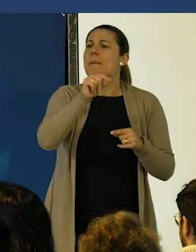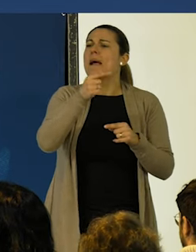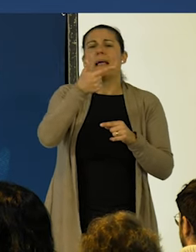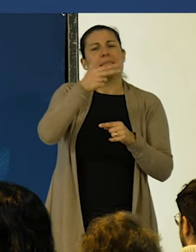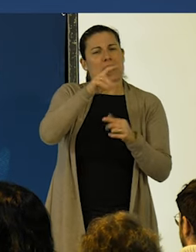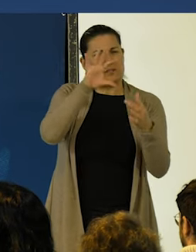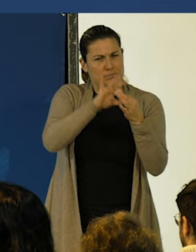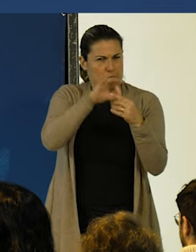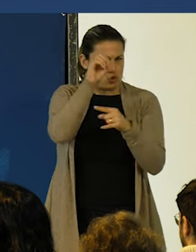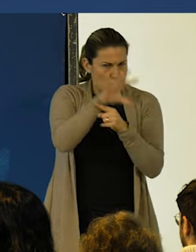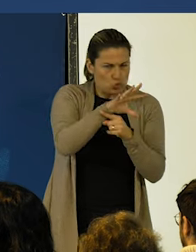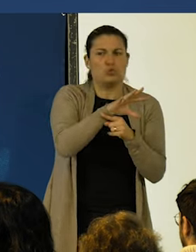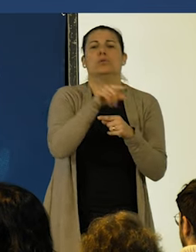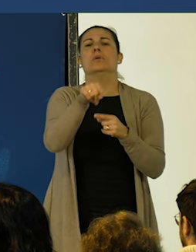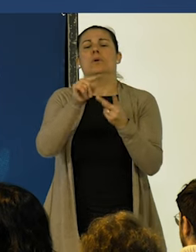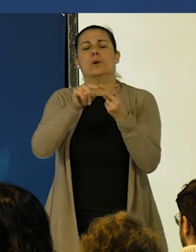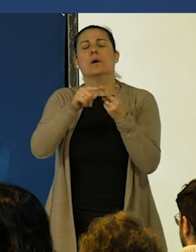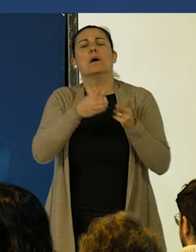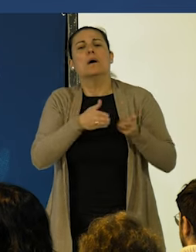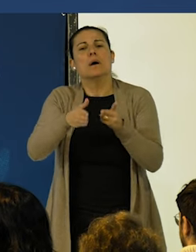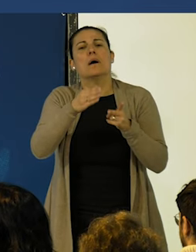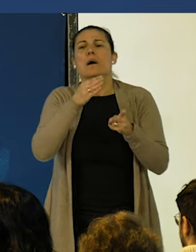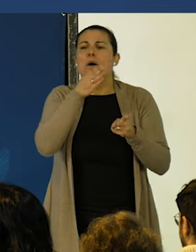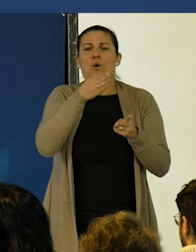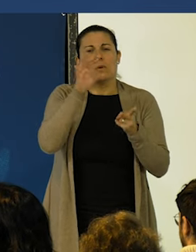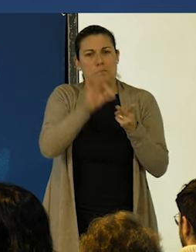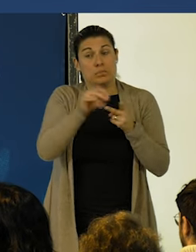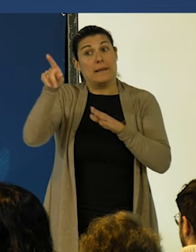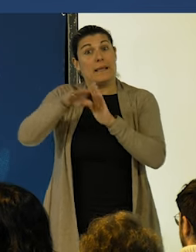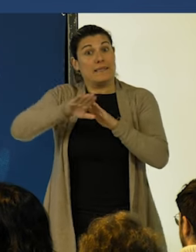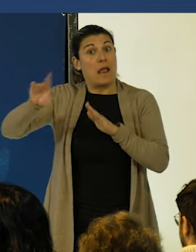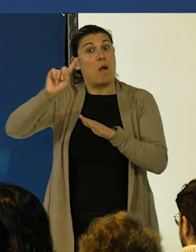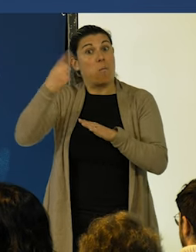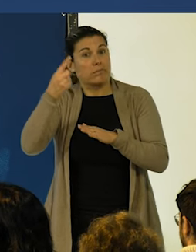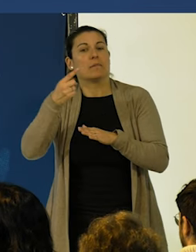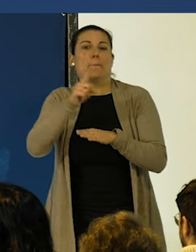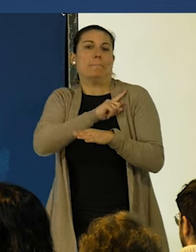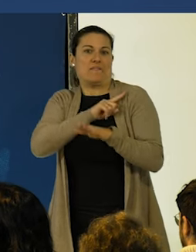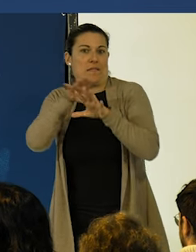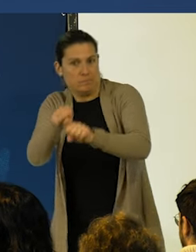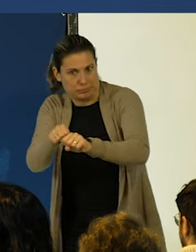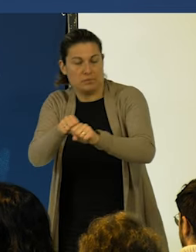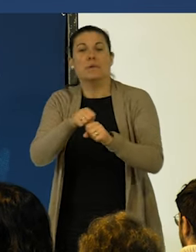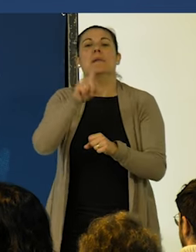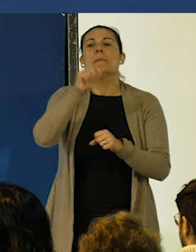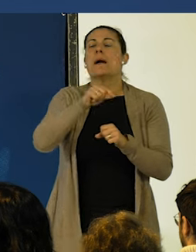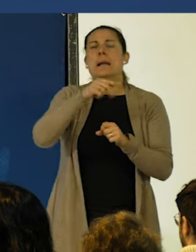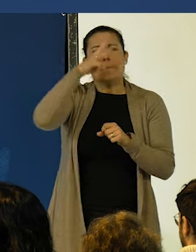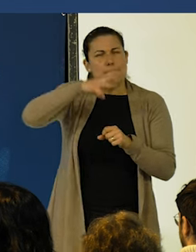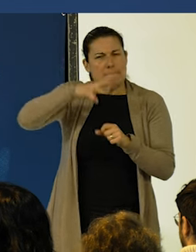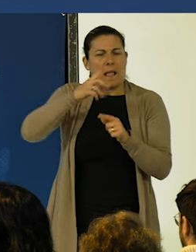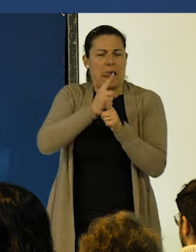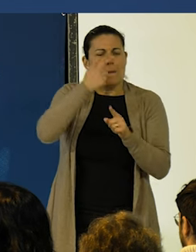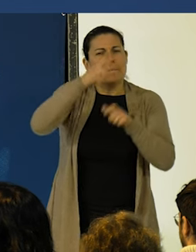da eletricidade, recuperação das linhas ferroviárias que a direita ia privatizar, regularização de milhares